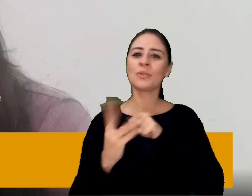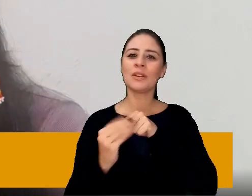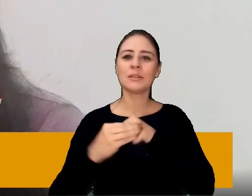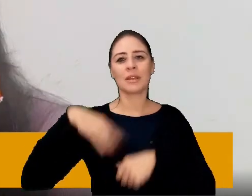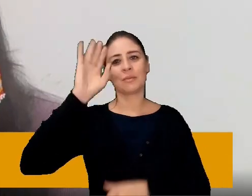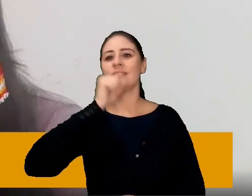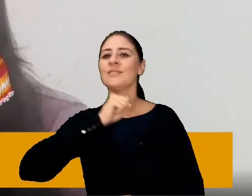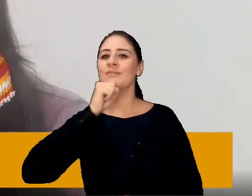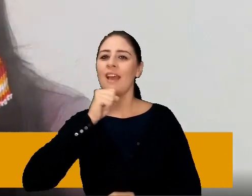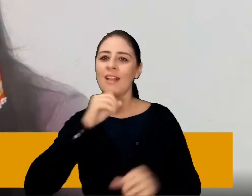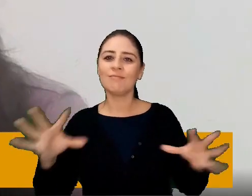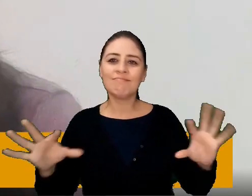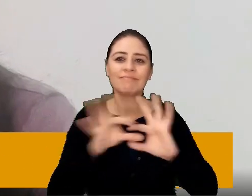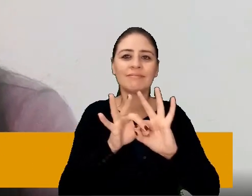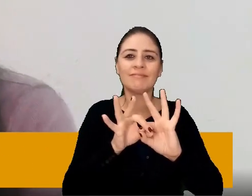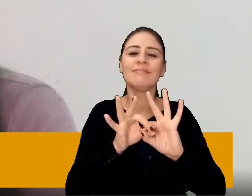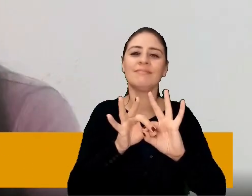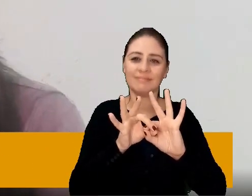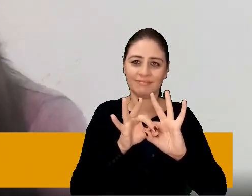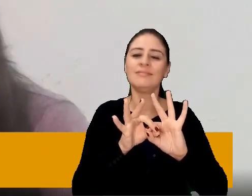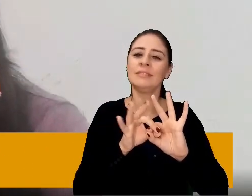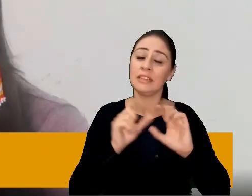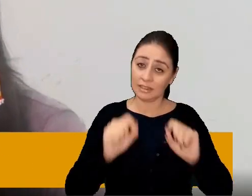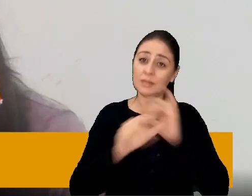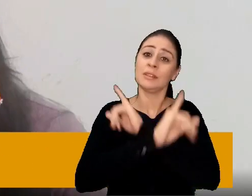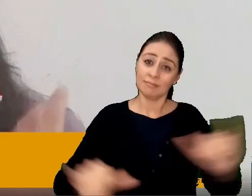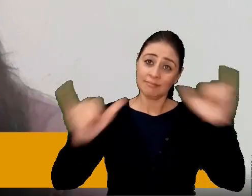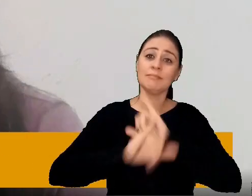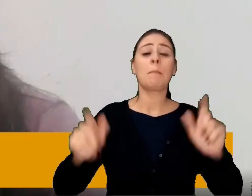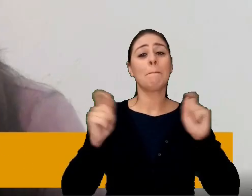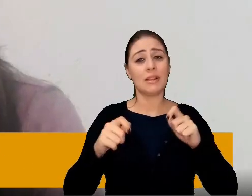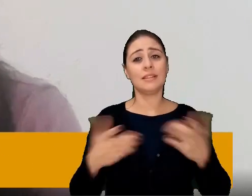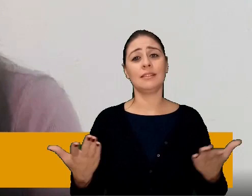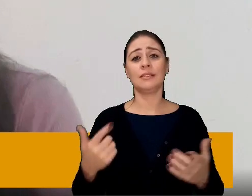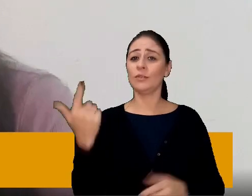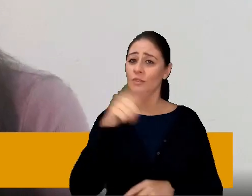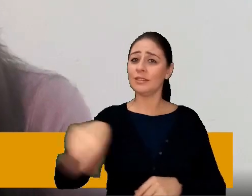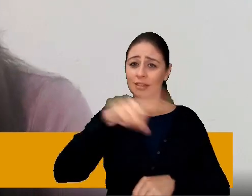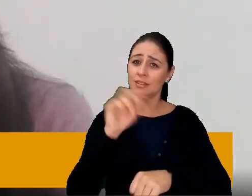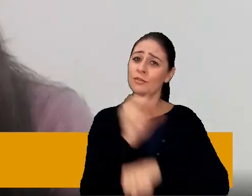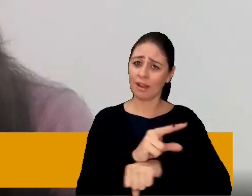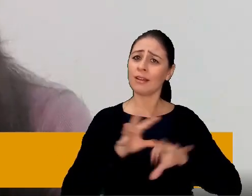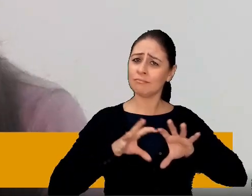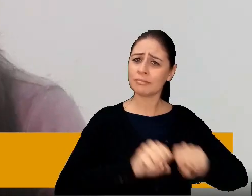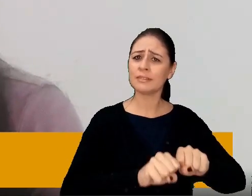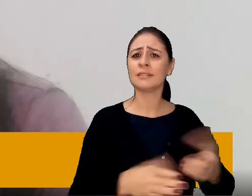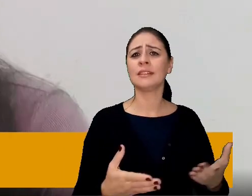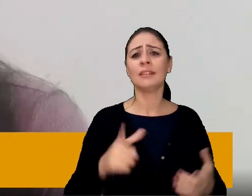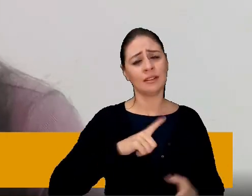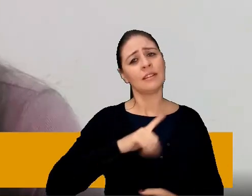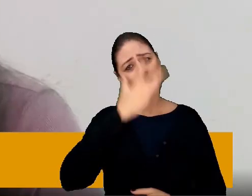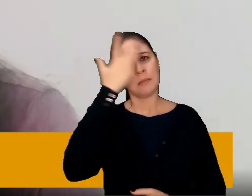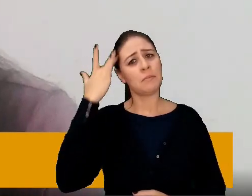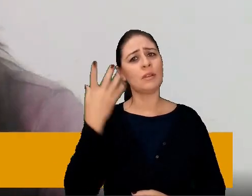da juventude e o conhecimento do mais velho. Então, é isso que a gente tem que propagar mesmo. Daí eu conversei com eles, falei, olha, a